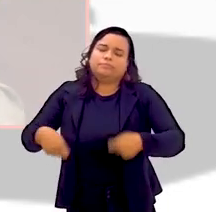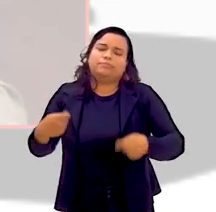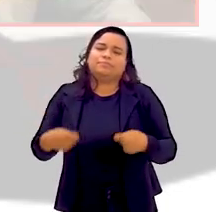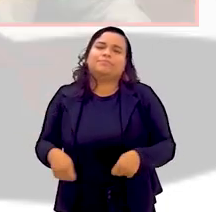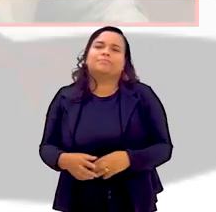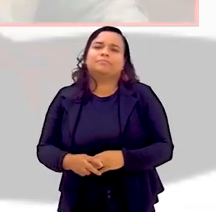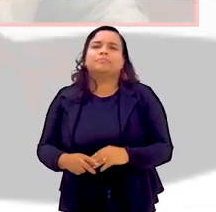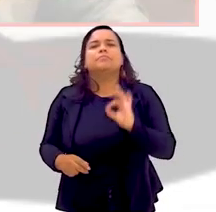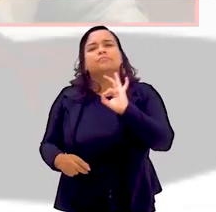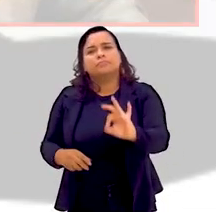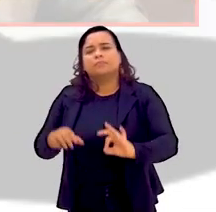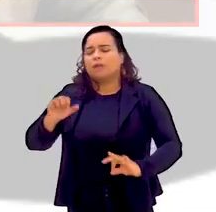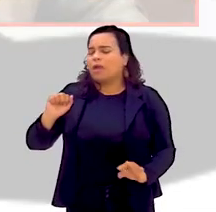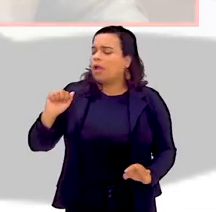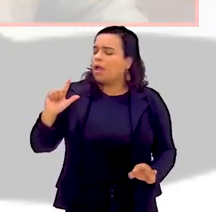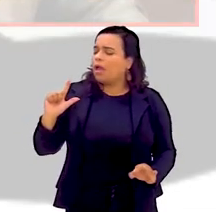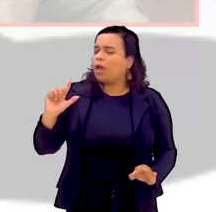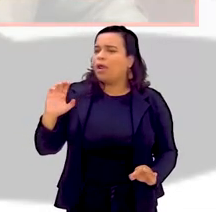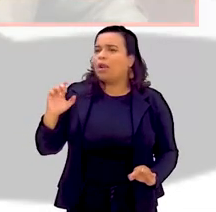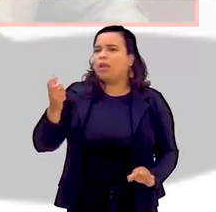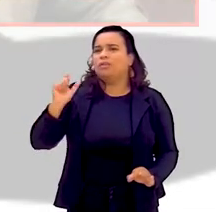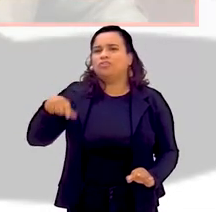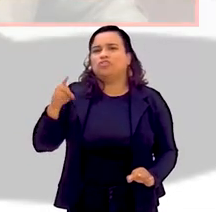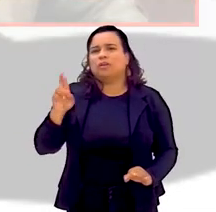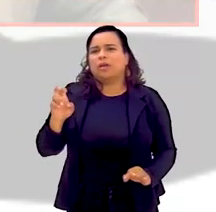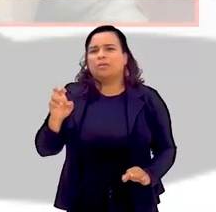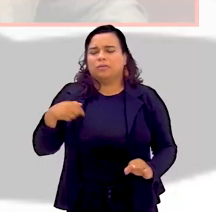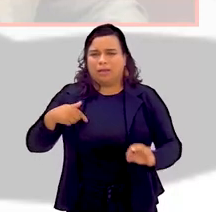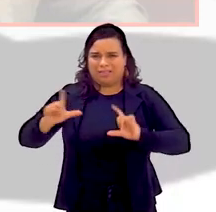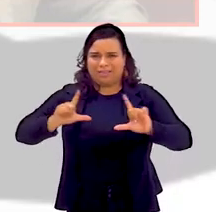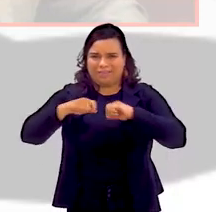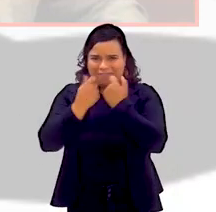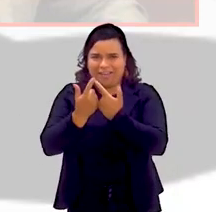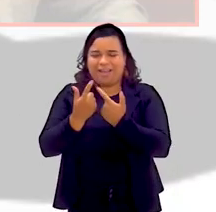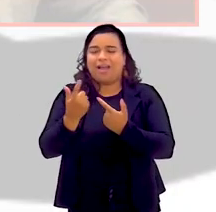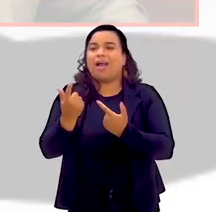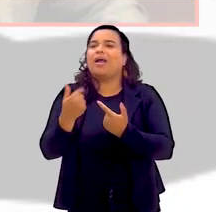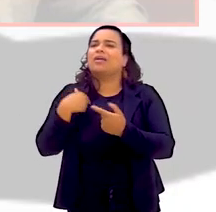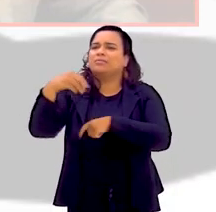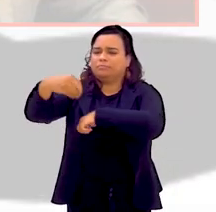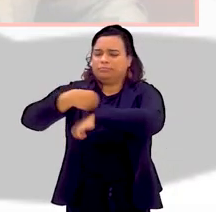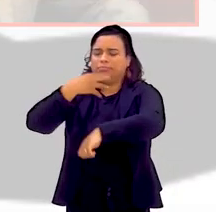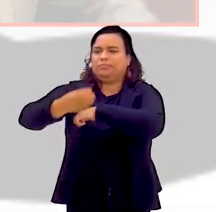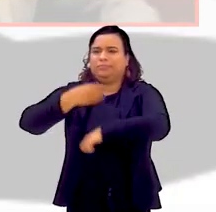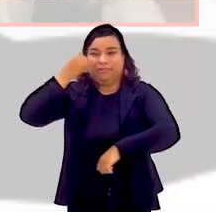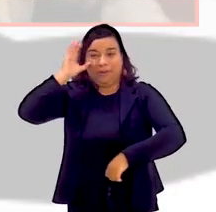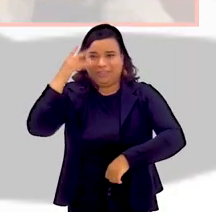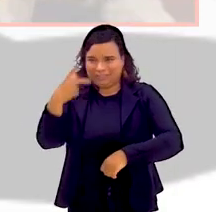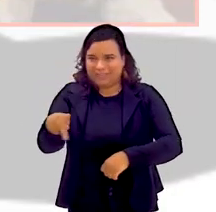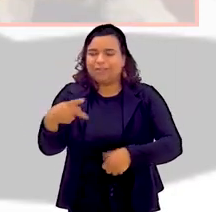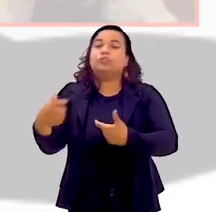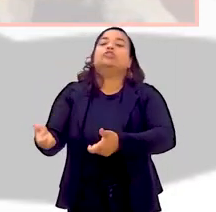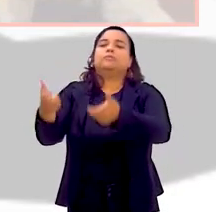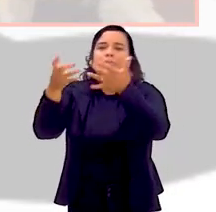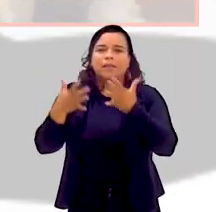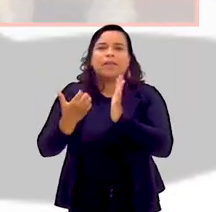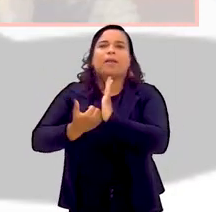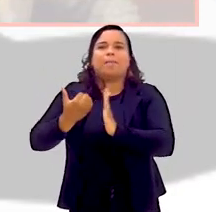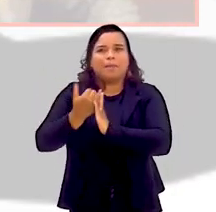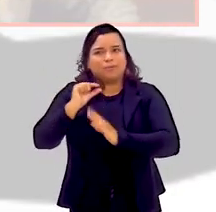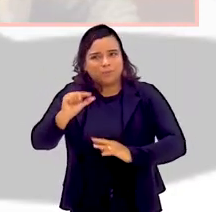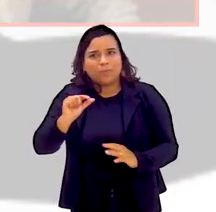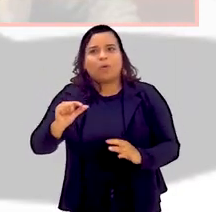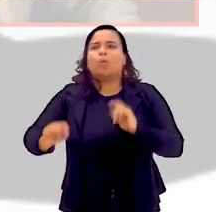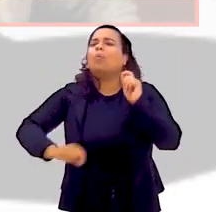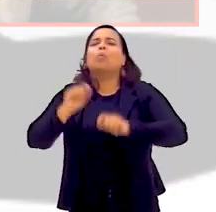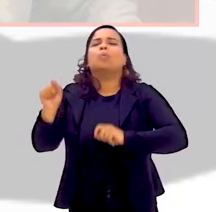processo. Alexandre, então deixa a gente, a TV, usar o seu conhecimento, faz a propaganda, explica um pouquinho mais para